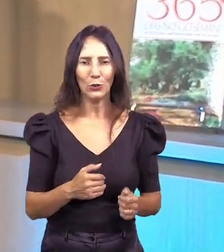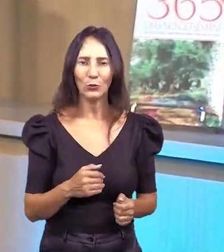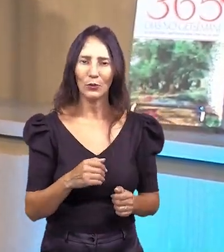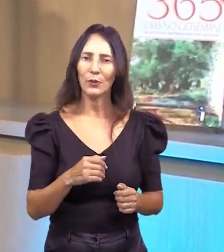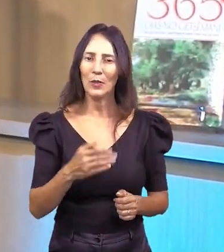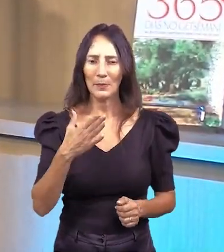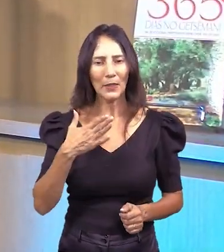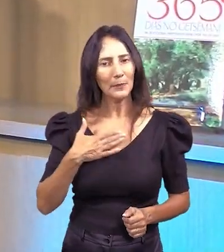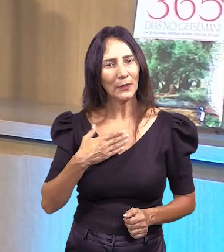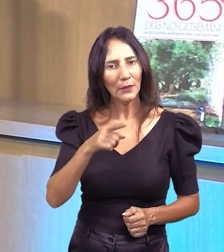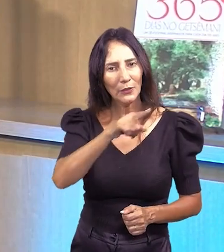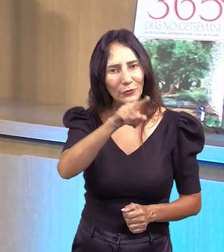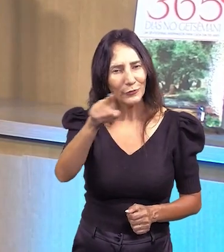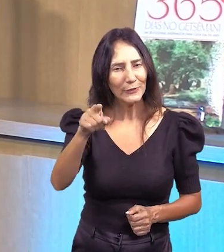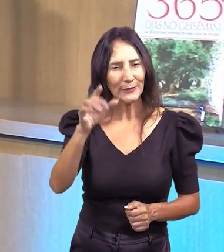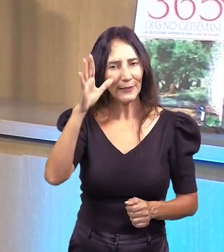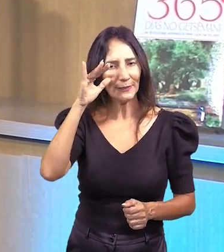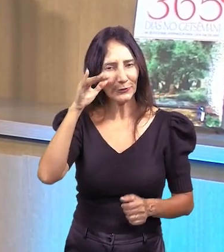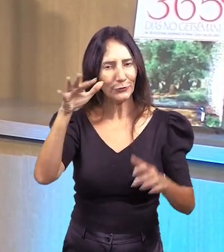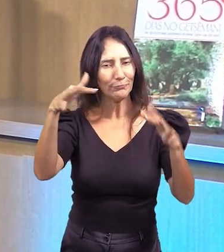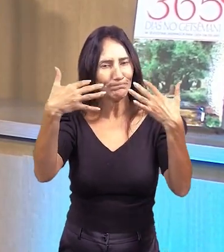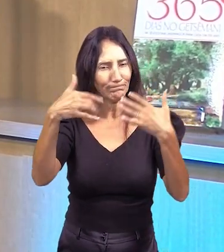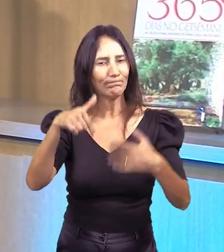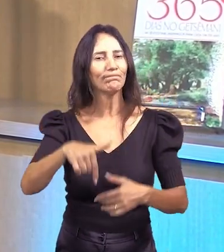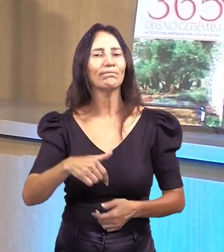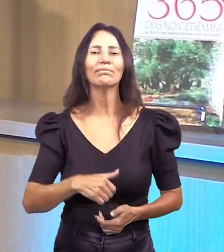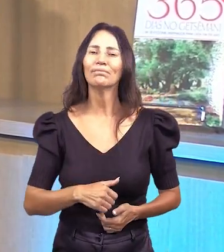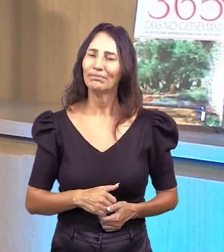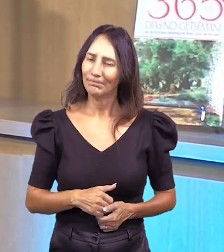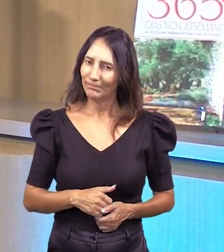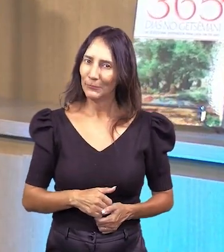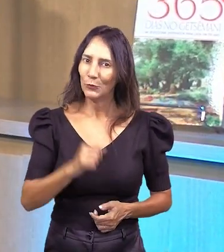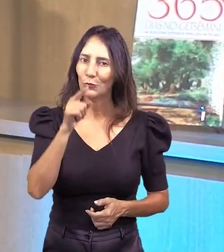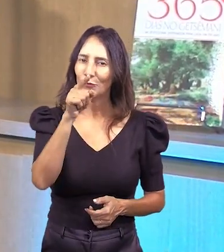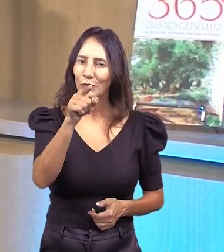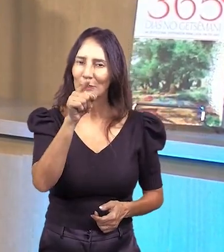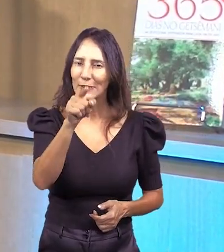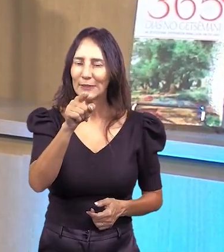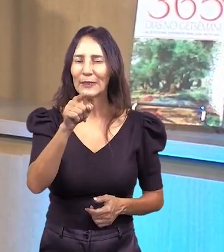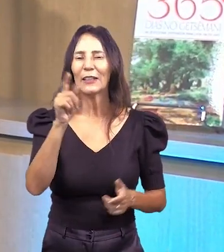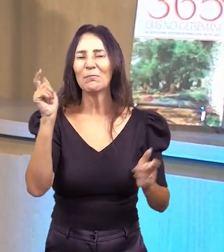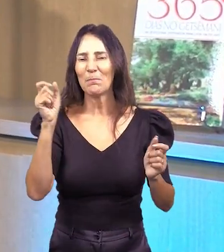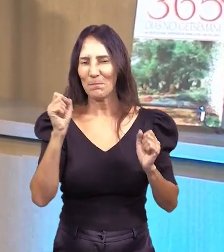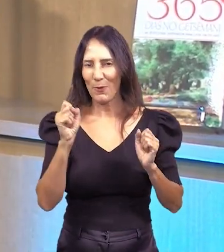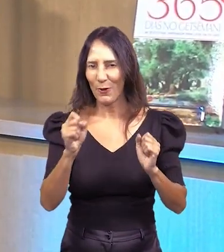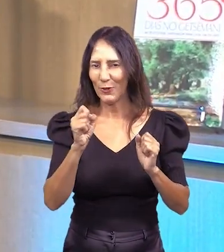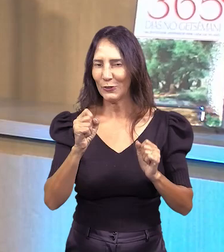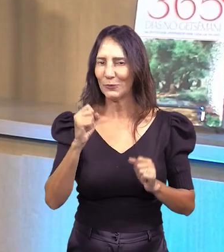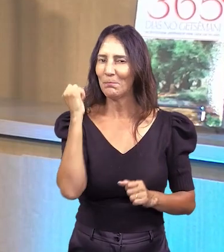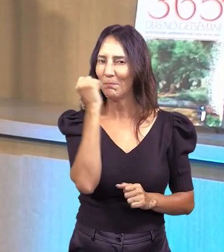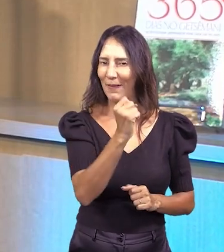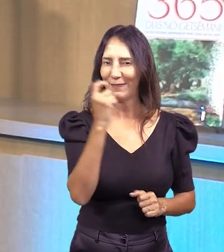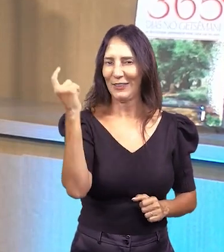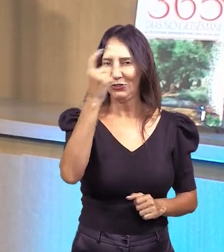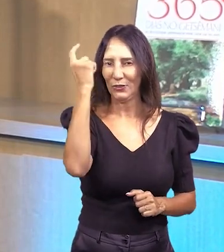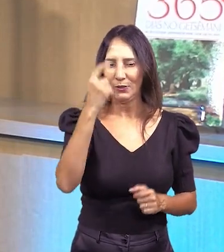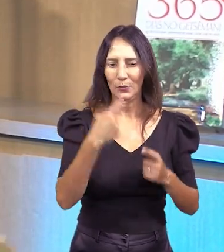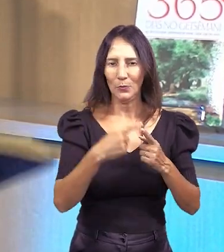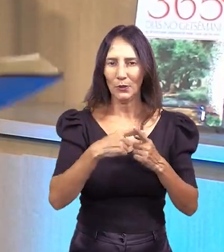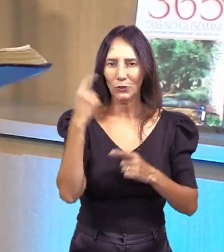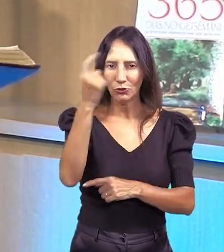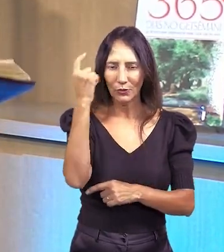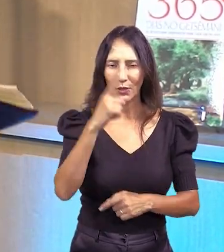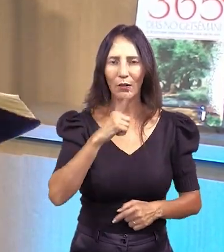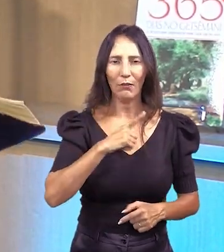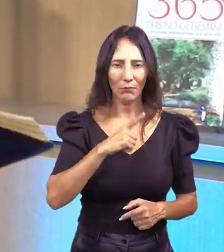para o pastor Jorge, para nós todos, você que está me assistindo, também se tornar um matador de gigantes. Porque os